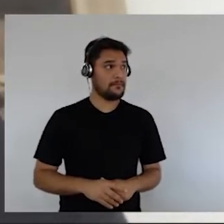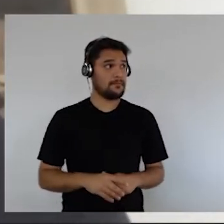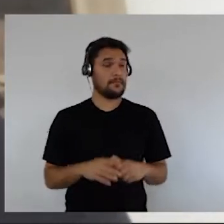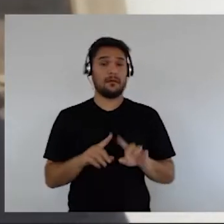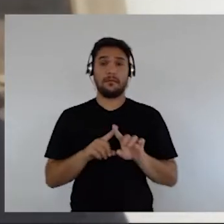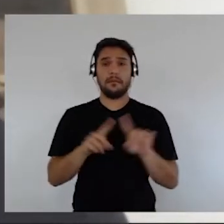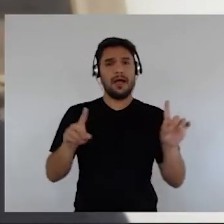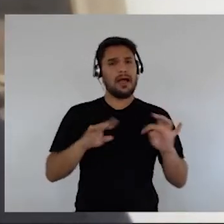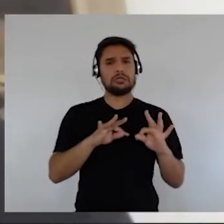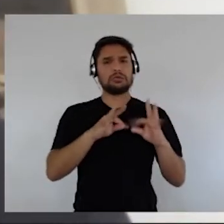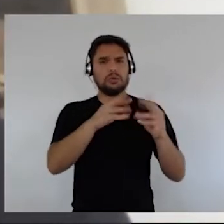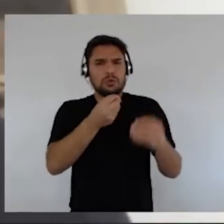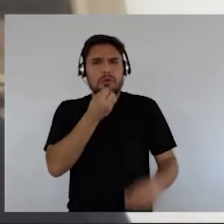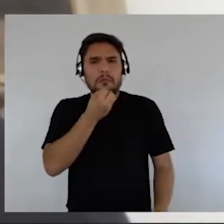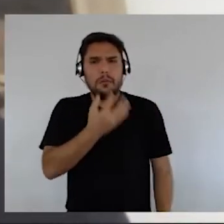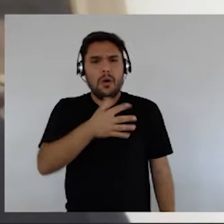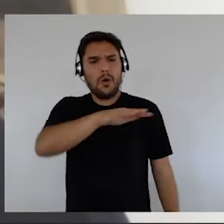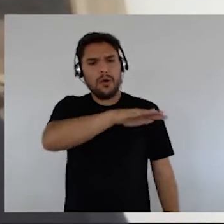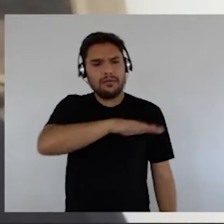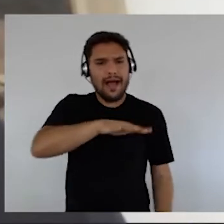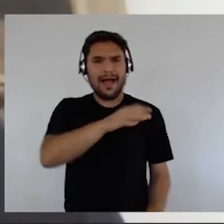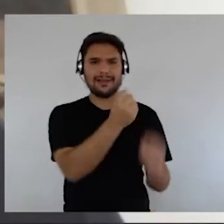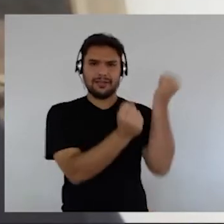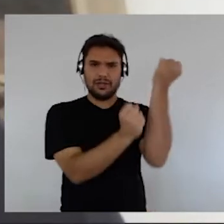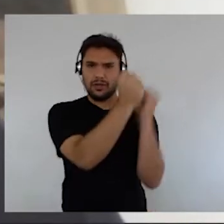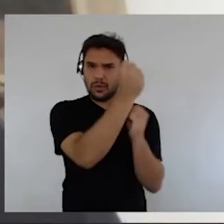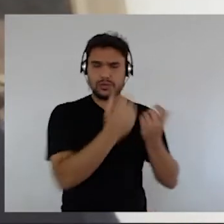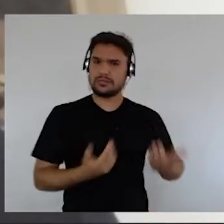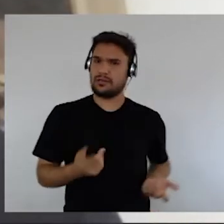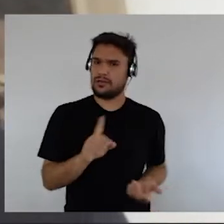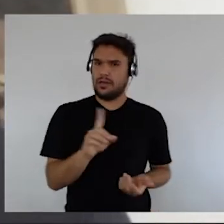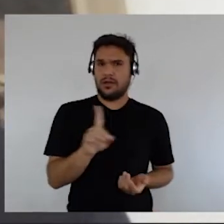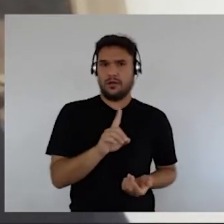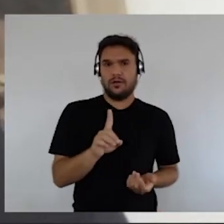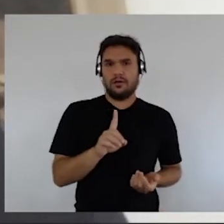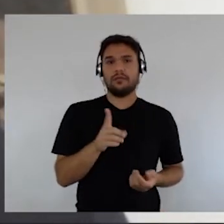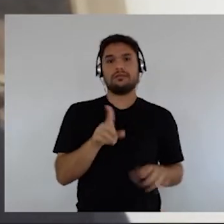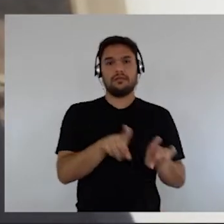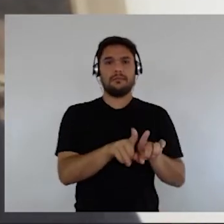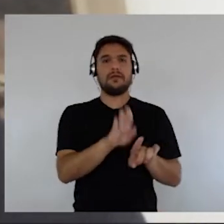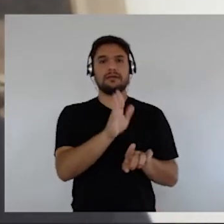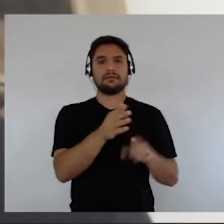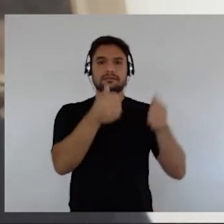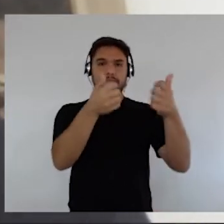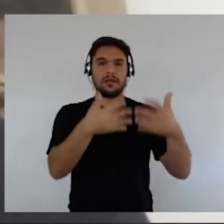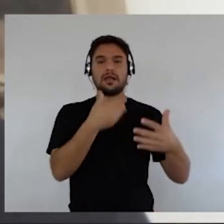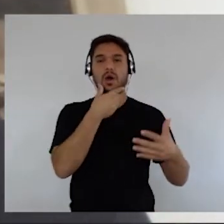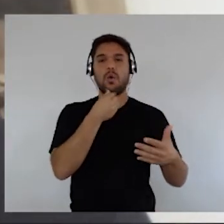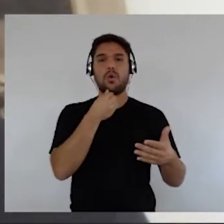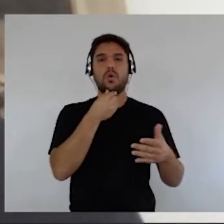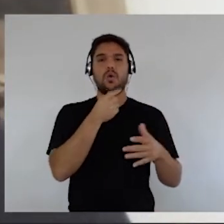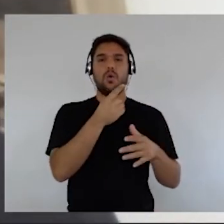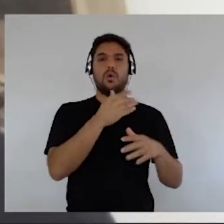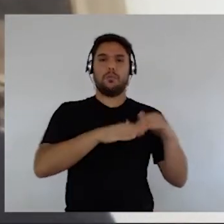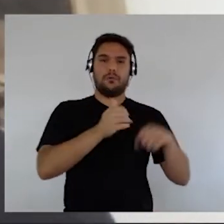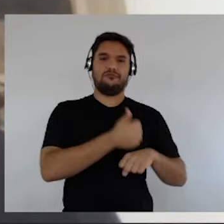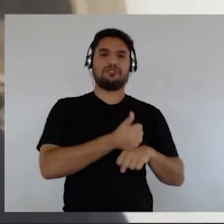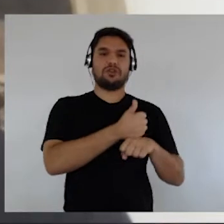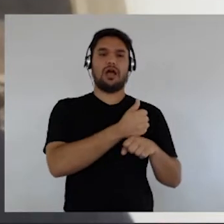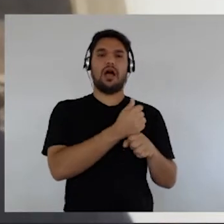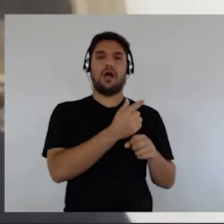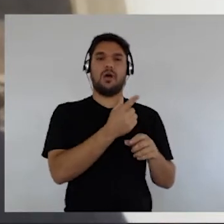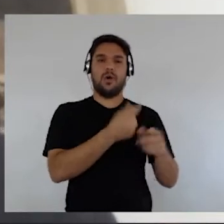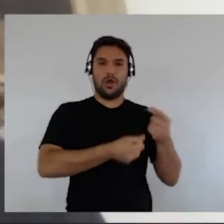Contudo, nem tudo são flores para o lado das indústrias integradoras. Conforme explica o economista Sérgio Leozan Júnior, um